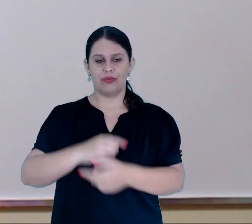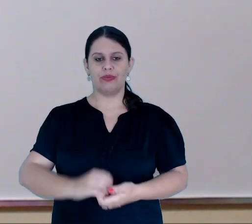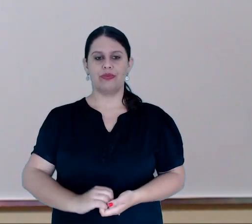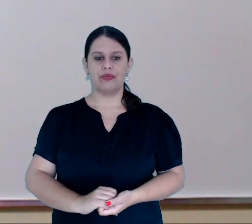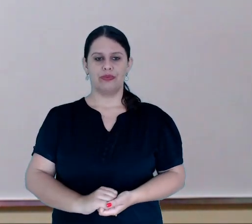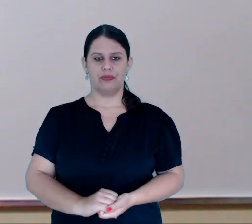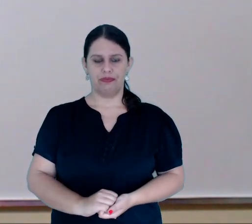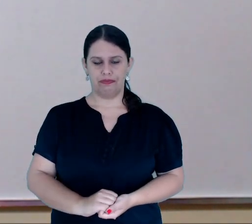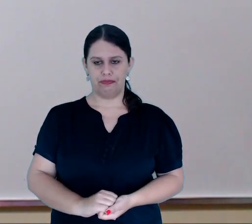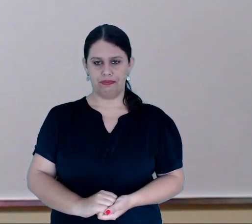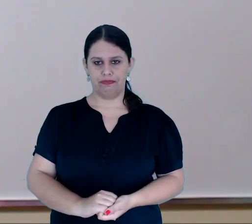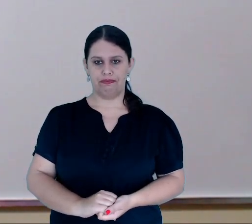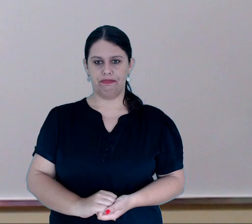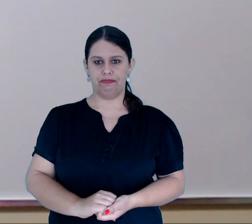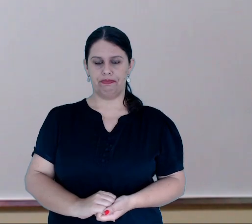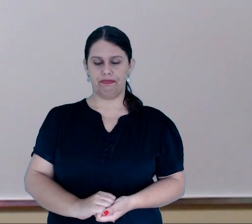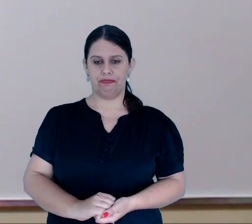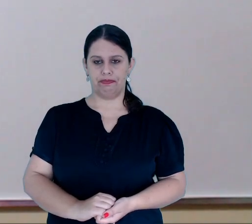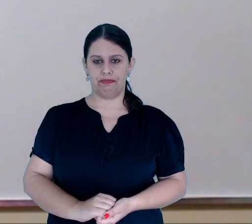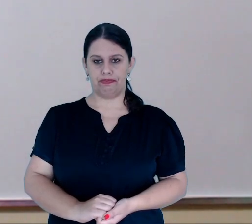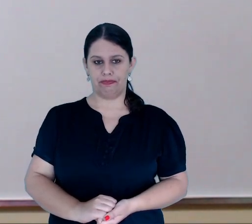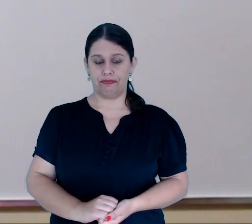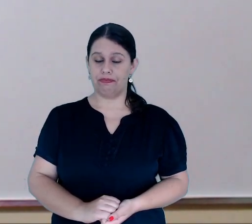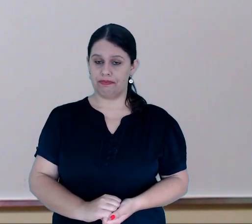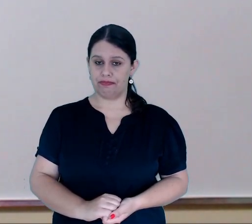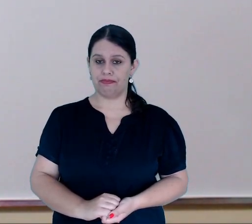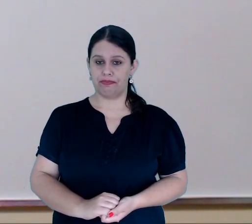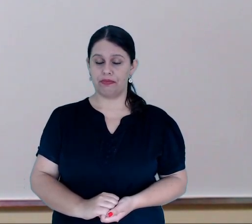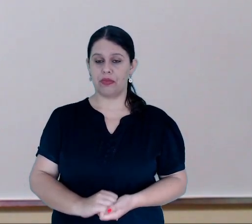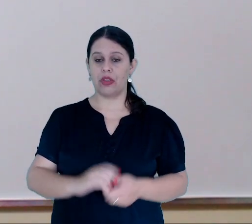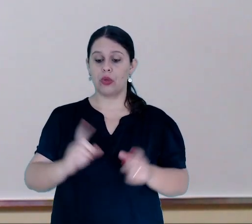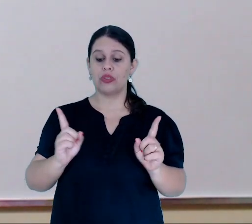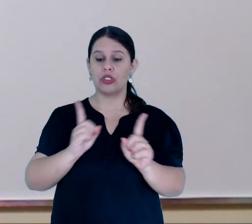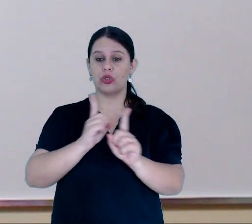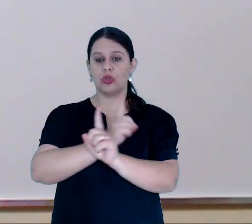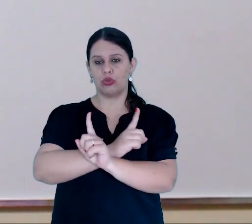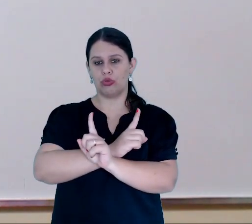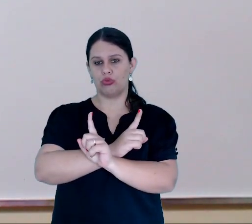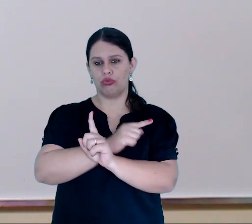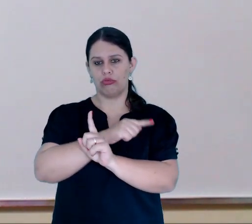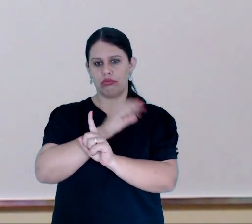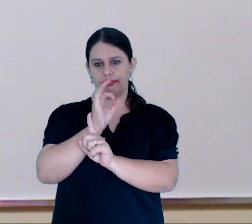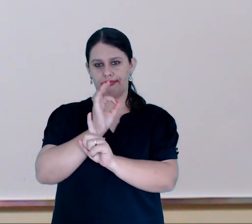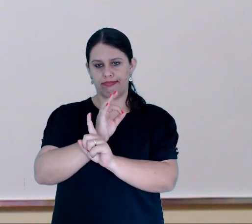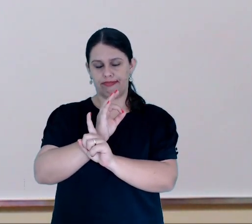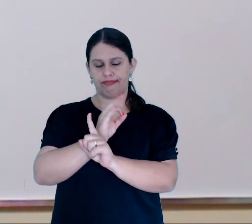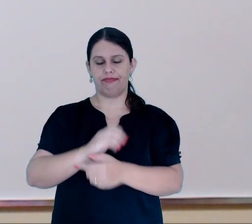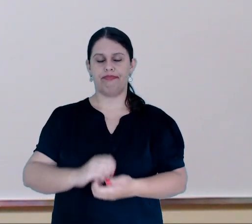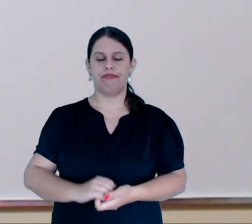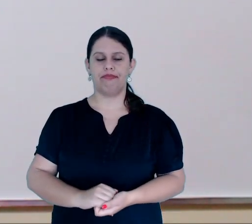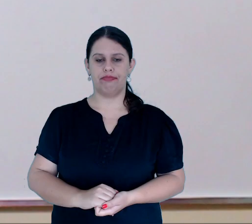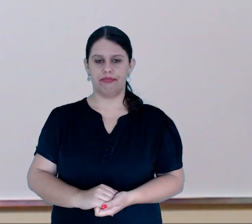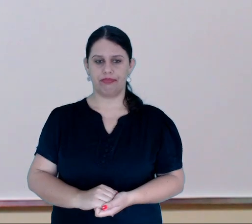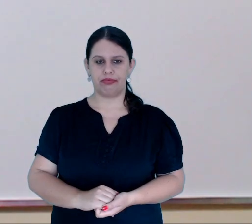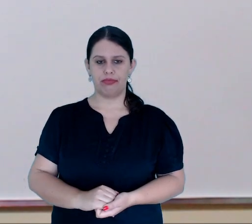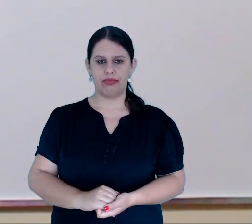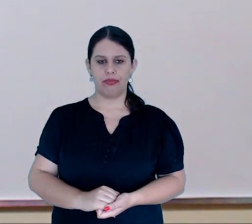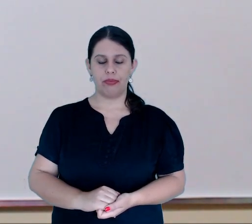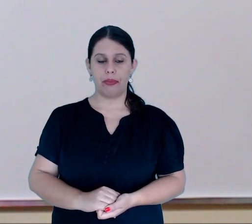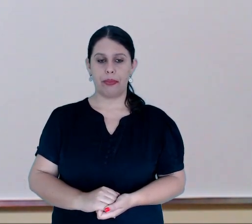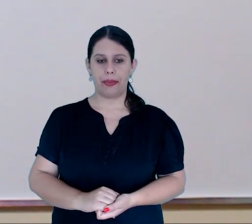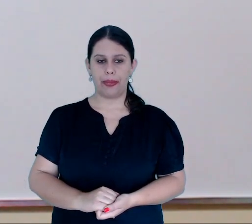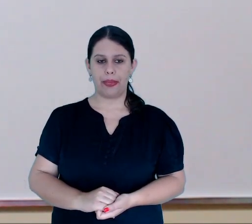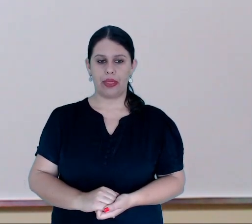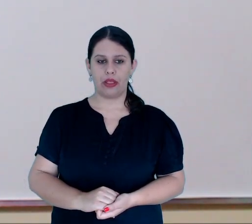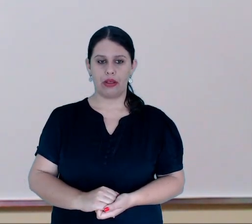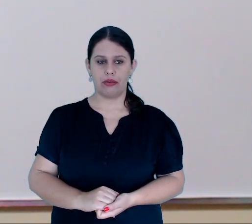com o sentido ao contrário, com o sentido invertido, certo? Muito